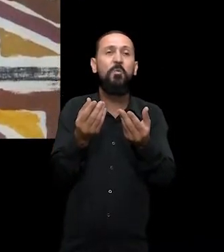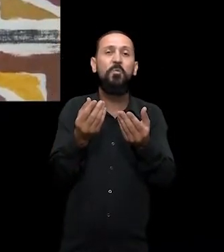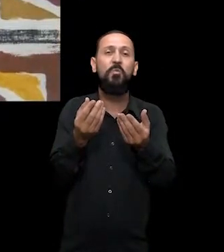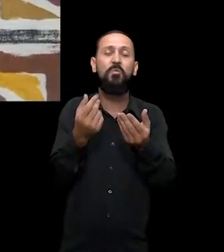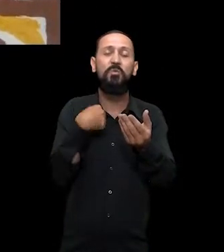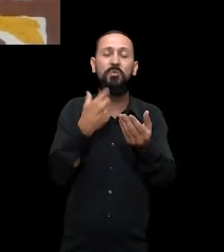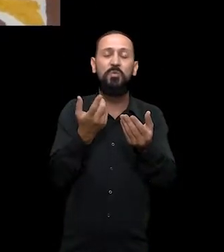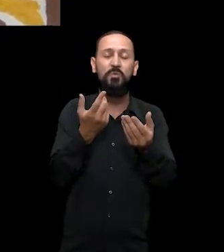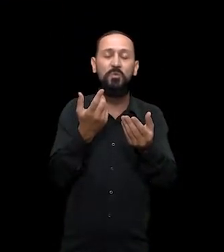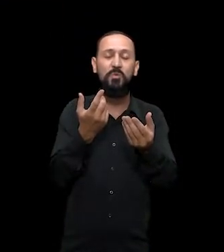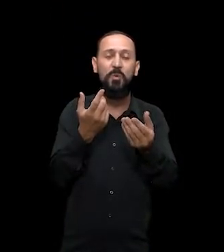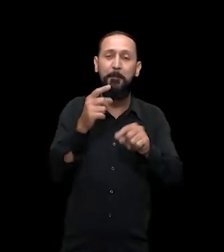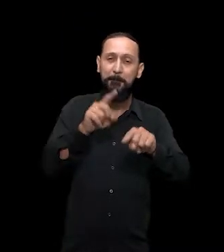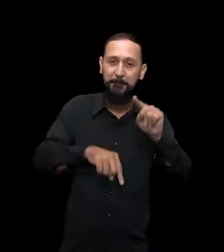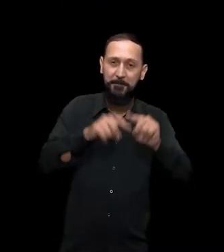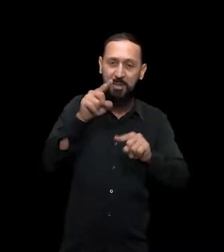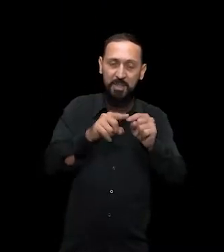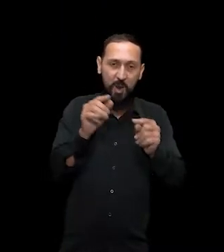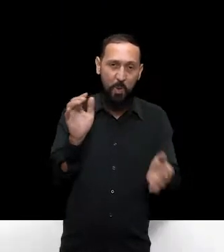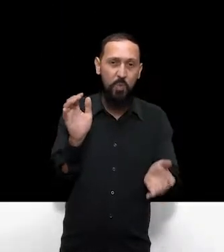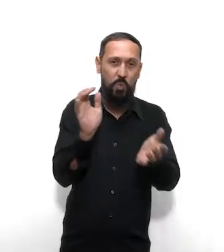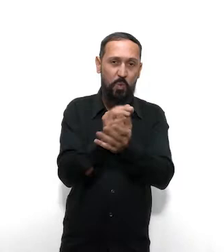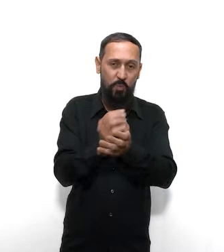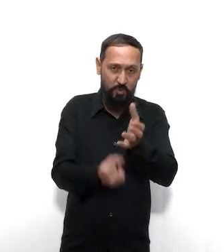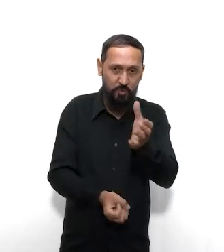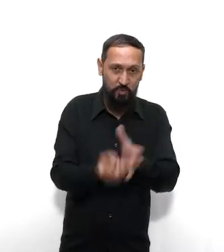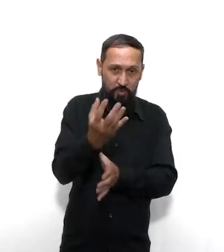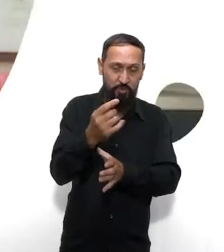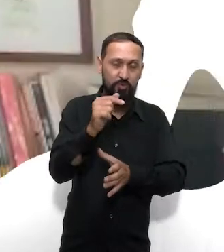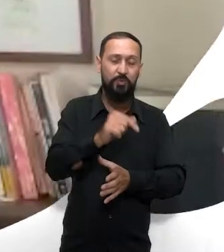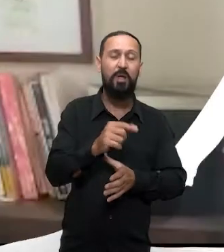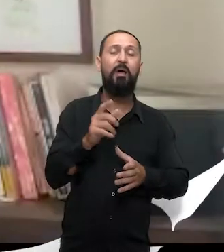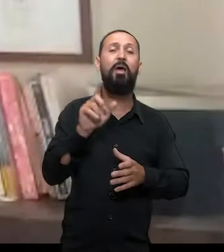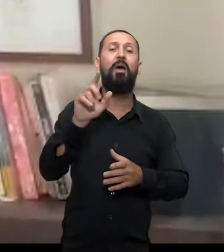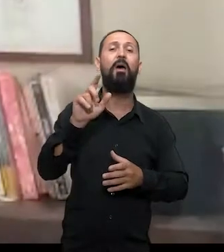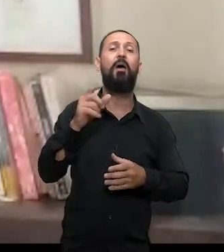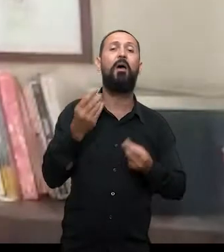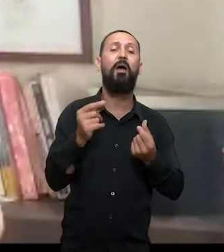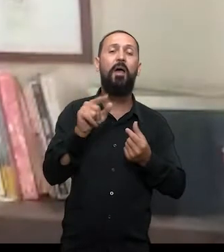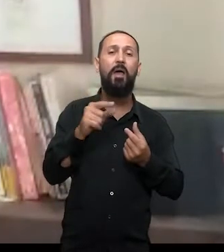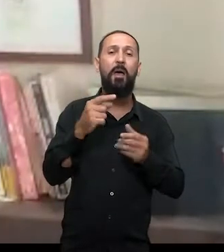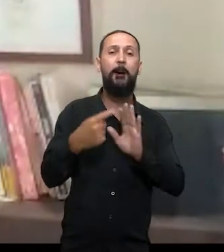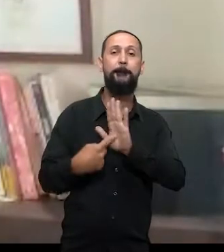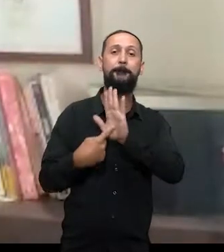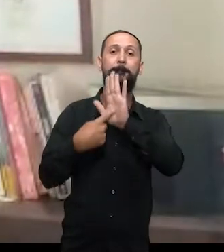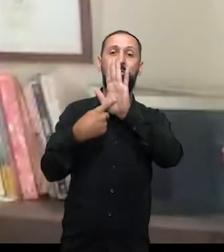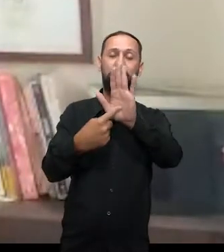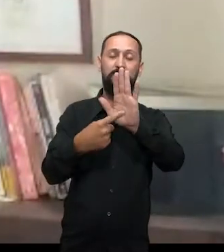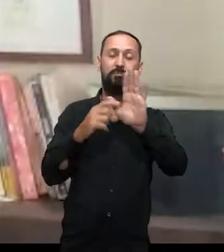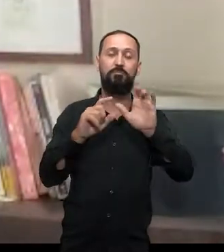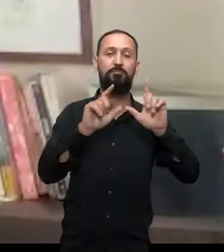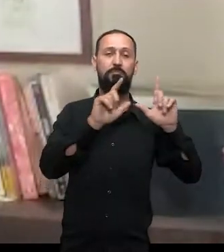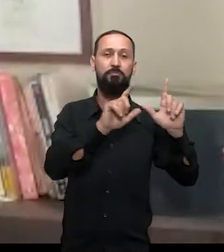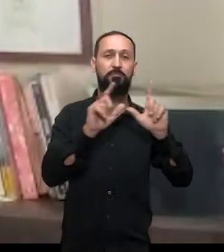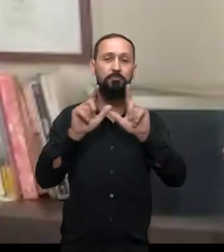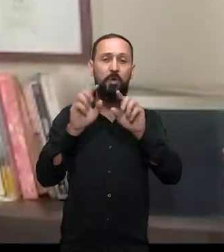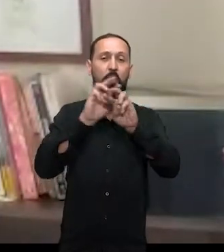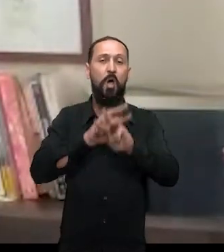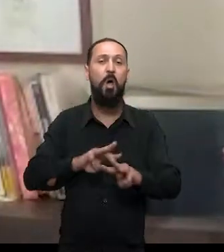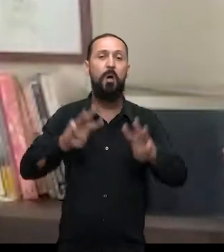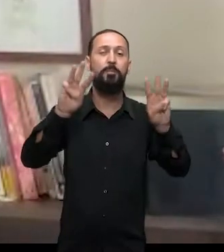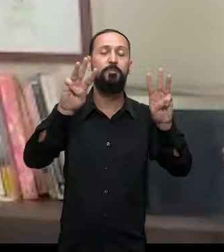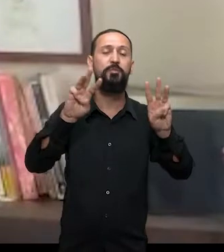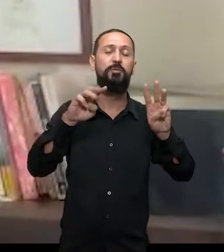dos produtos deste grupo, Unidade Guaicuru Viva, é a exposição, uma exposição